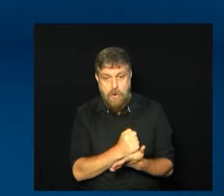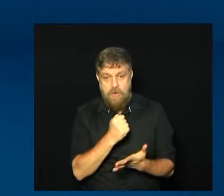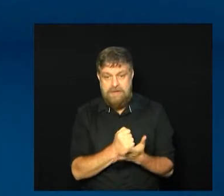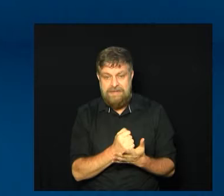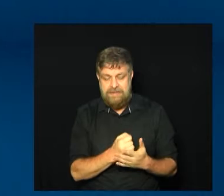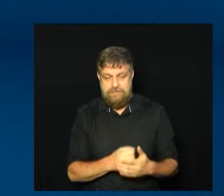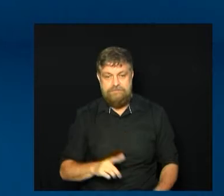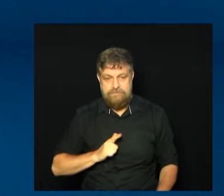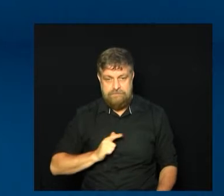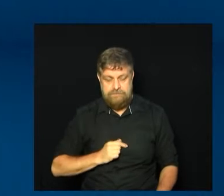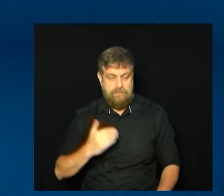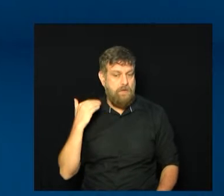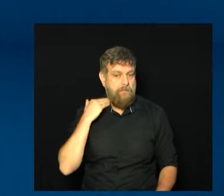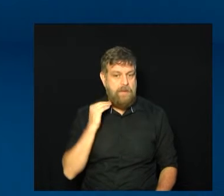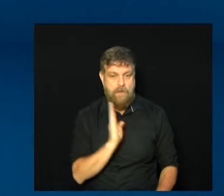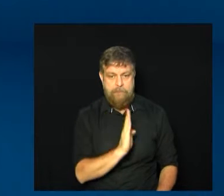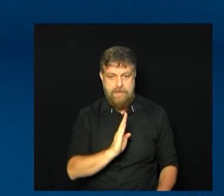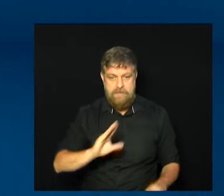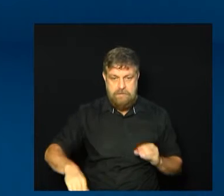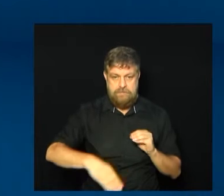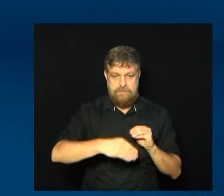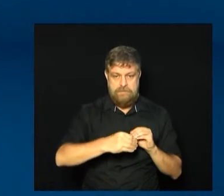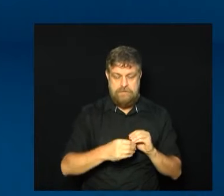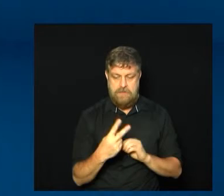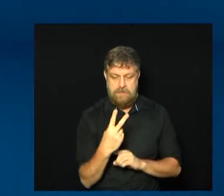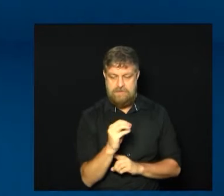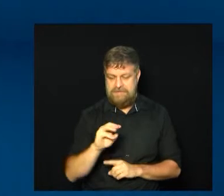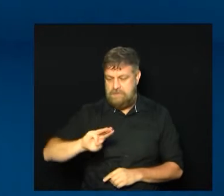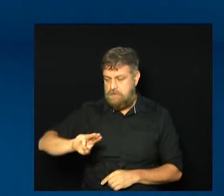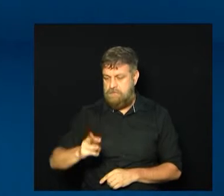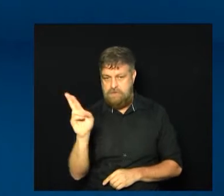de crédito com o Banco do Brasil no valor de R$200 milhões.